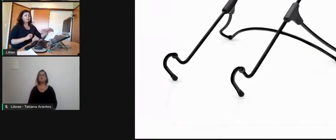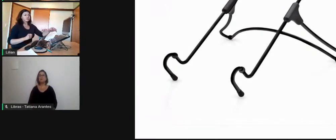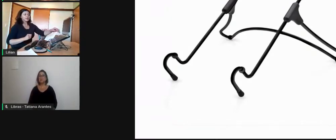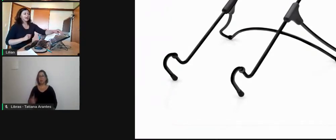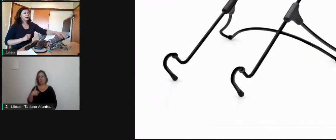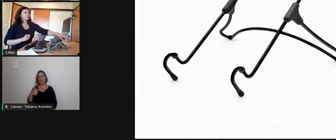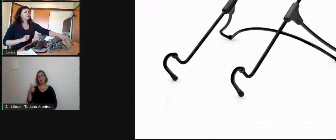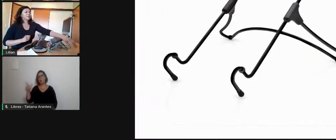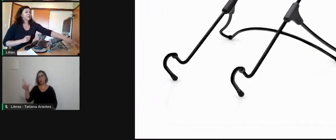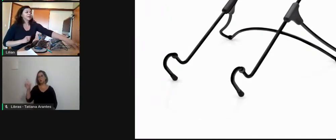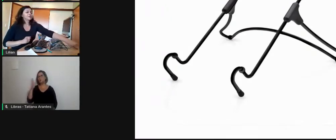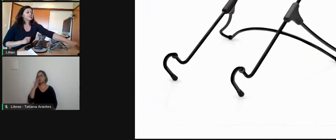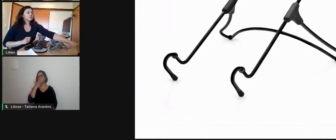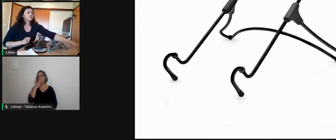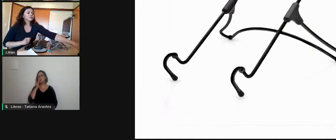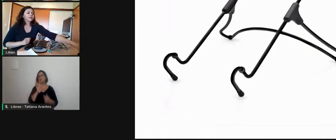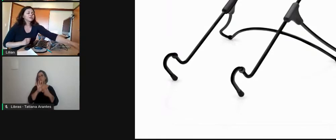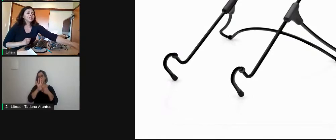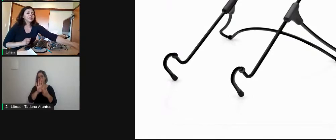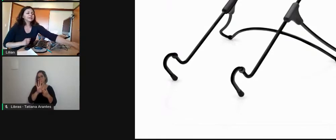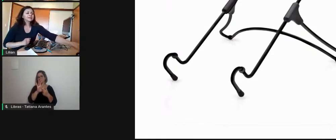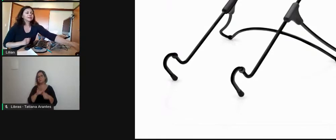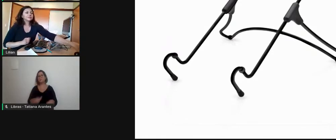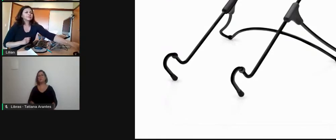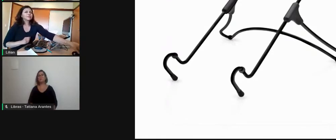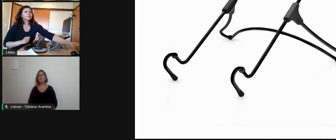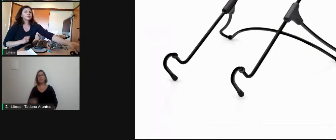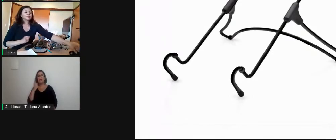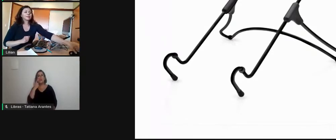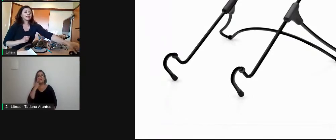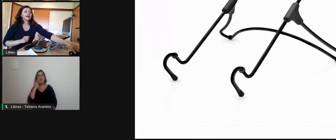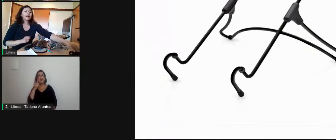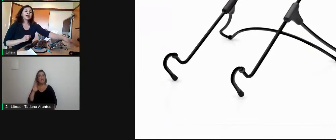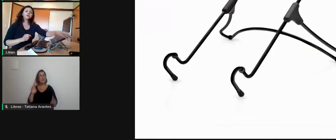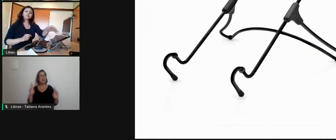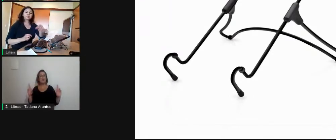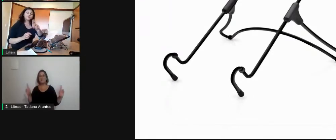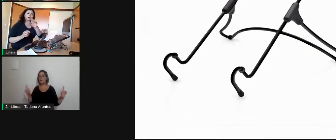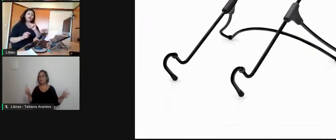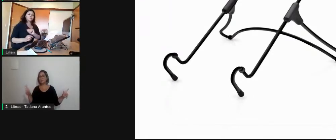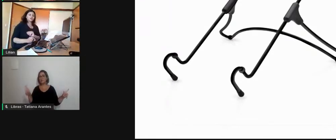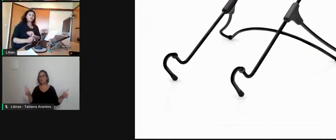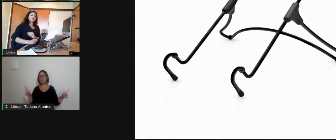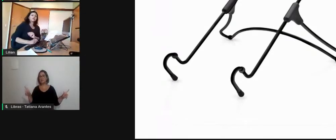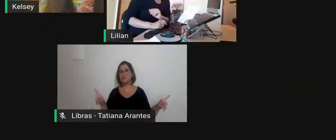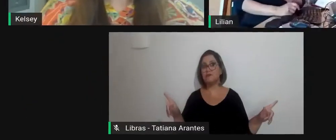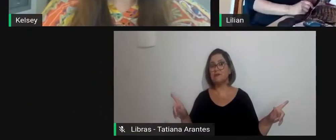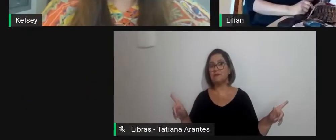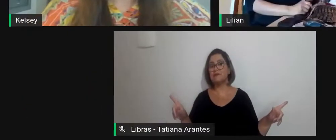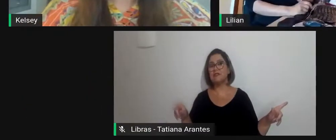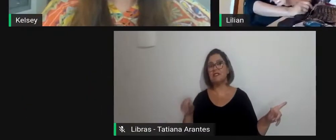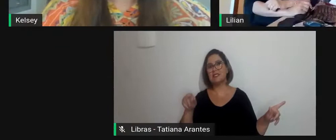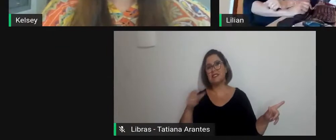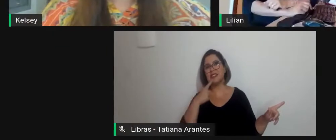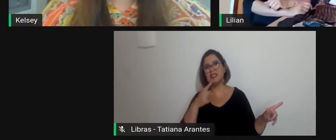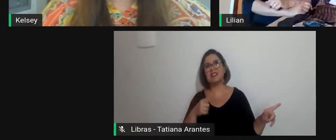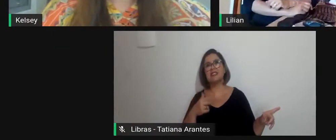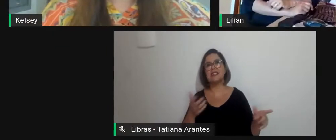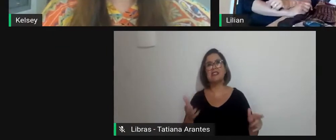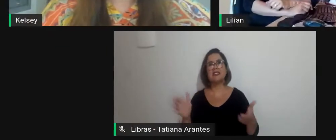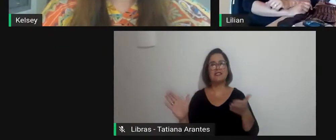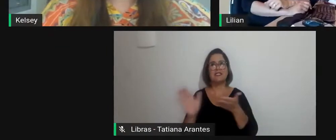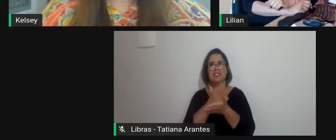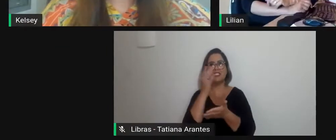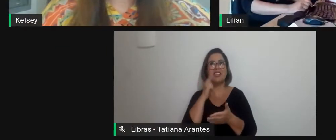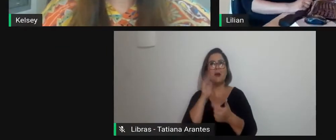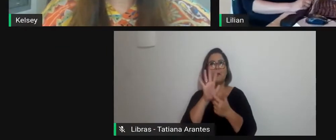para demonstrar, vocês vão ver a diferença. Ah, Rodrigo, eu acho que já pode tirar essa foto que eu vou mostrar outro